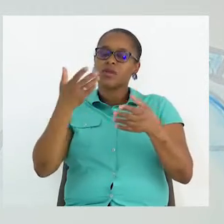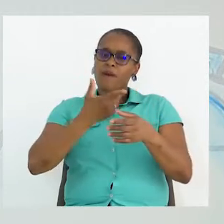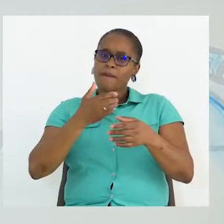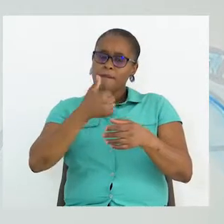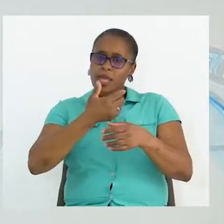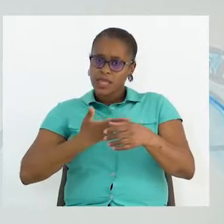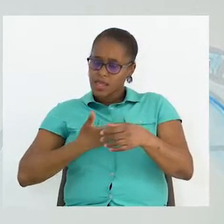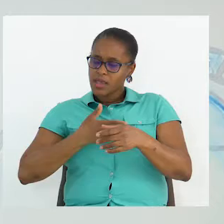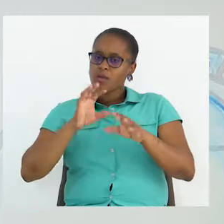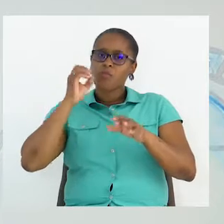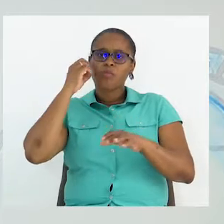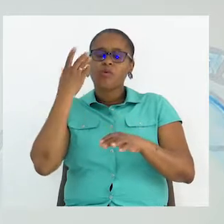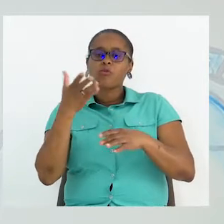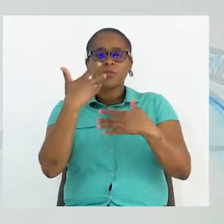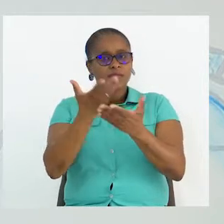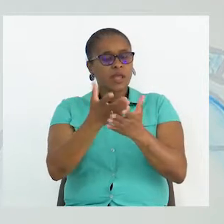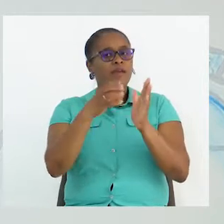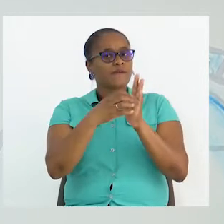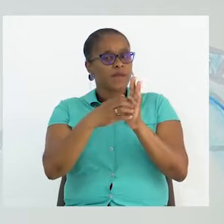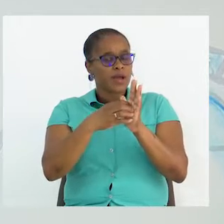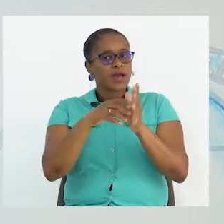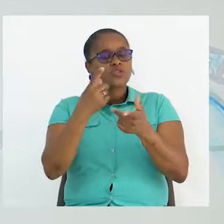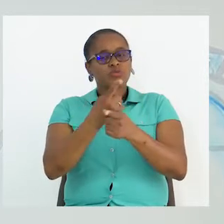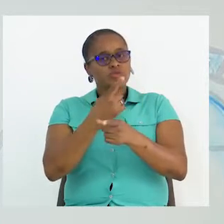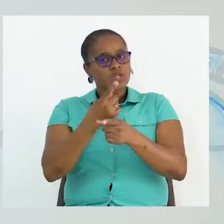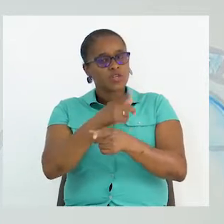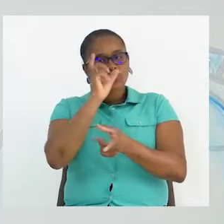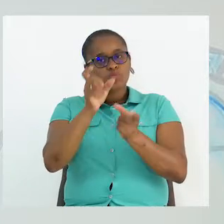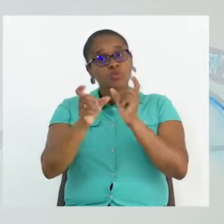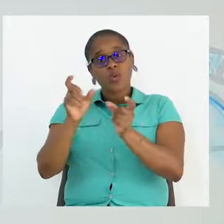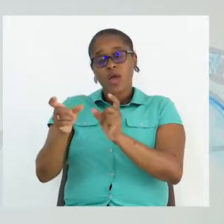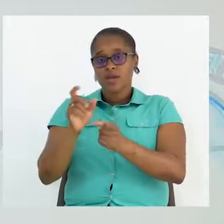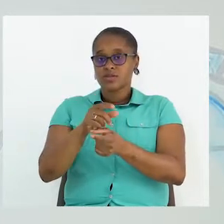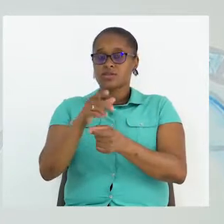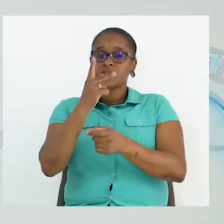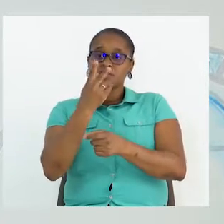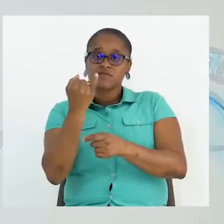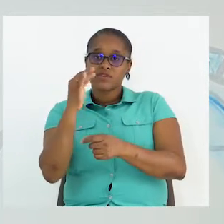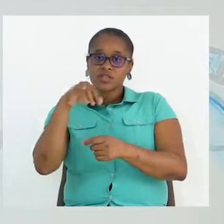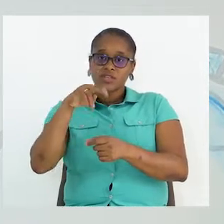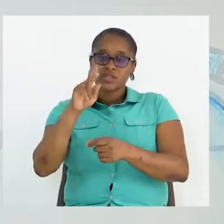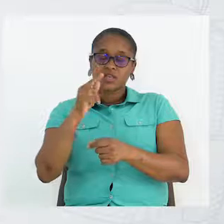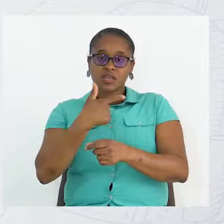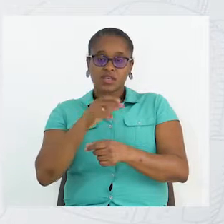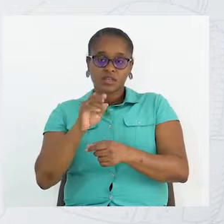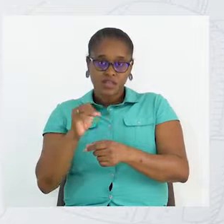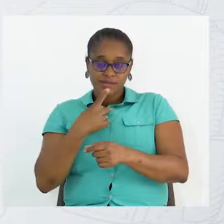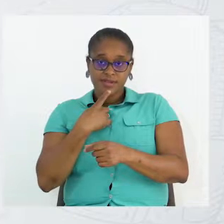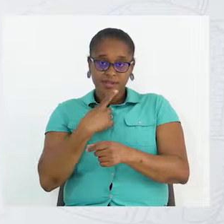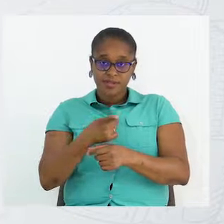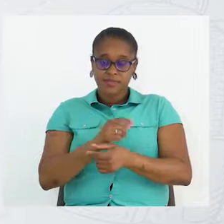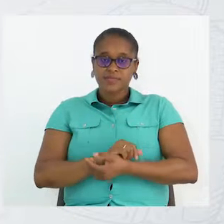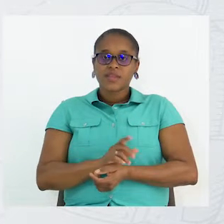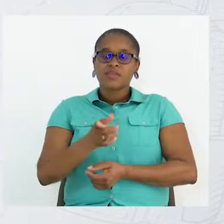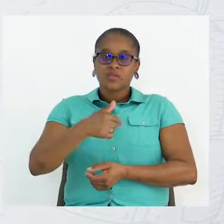como apresentar as imagens, os objetos, as personagens nas vinhetas, certo?